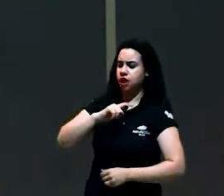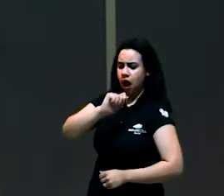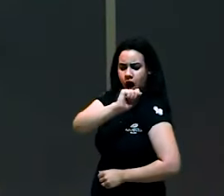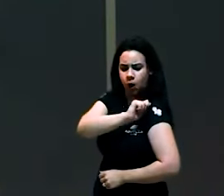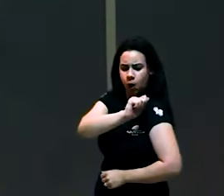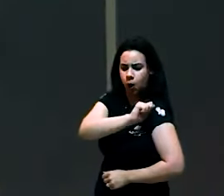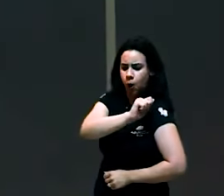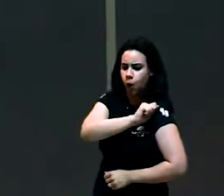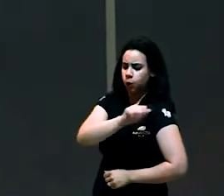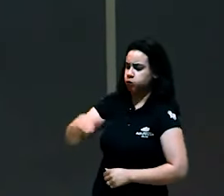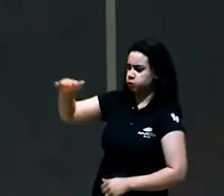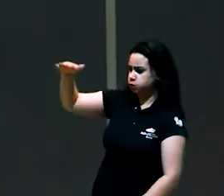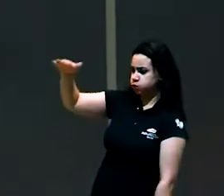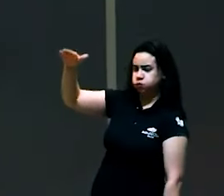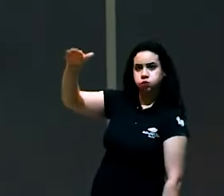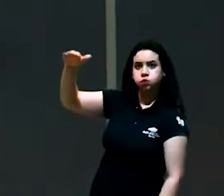homem